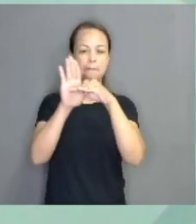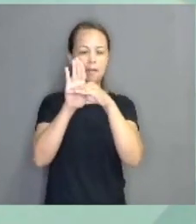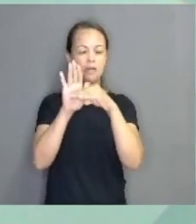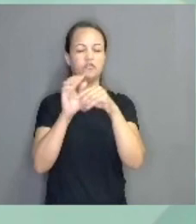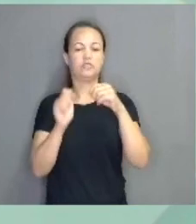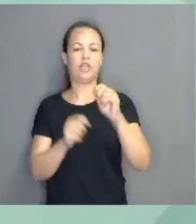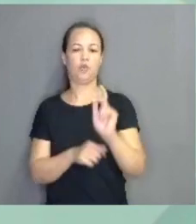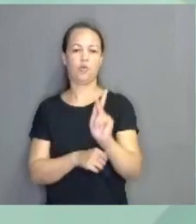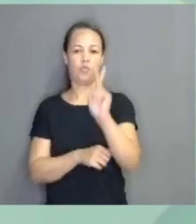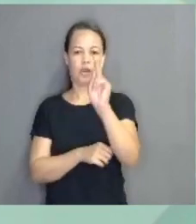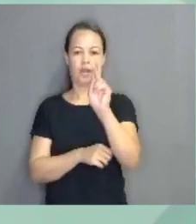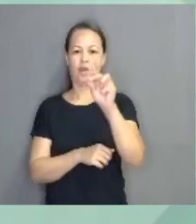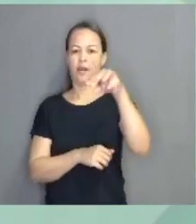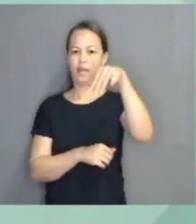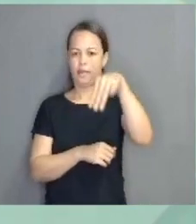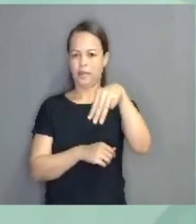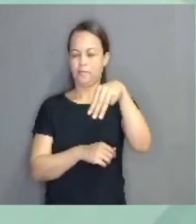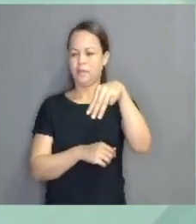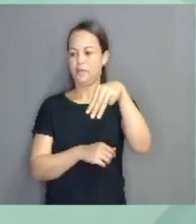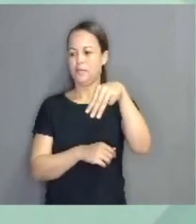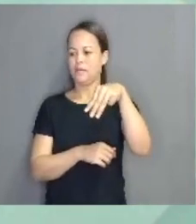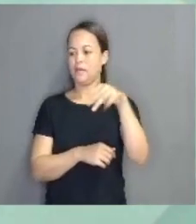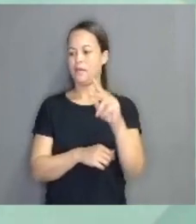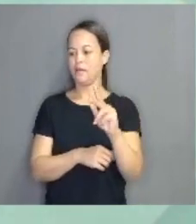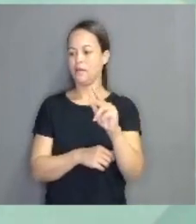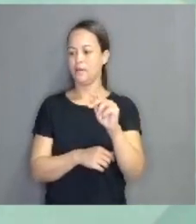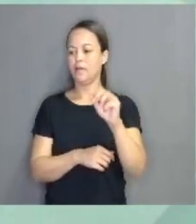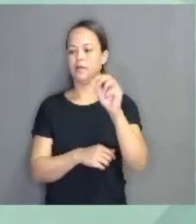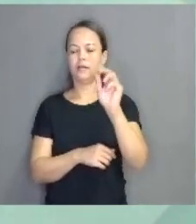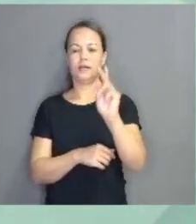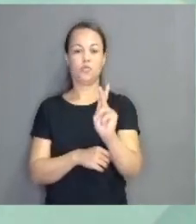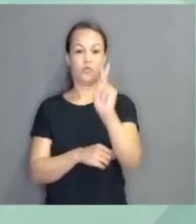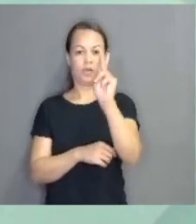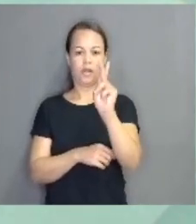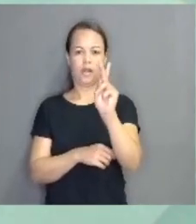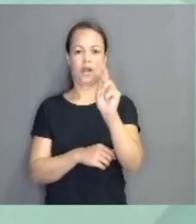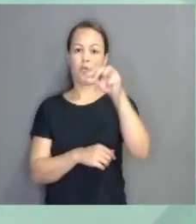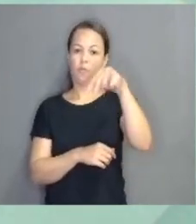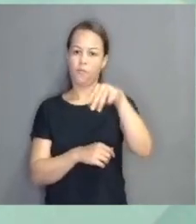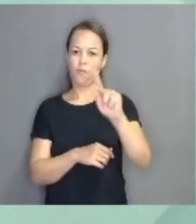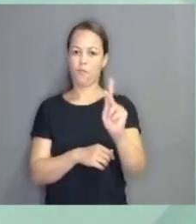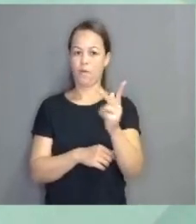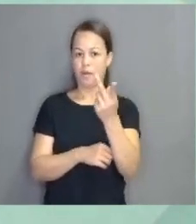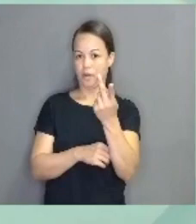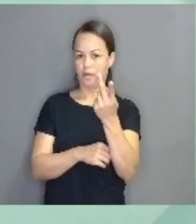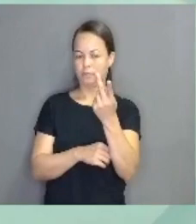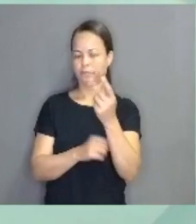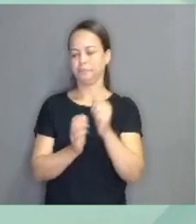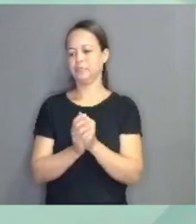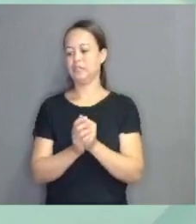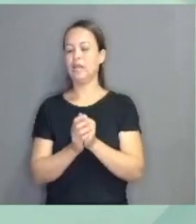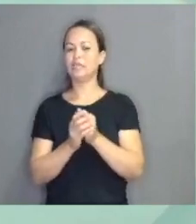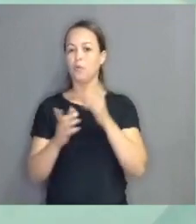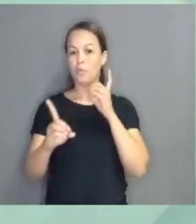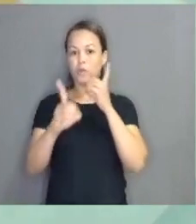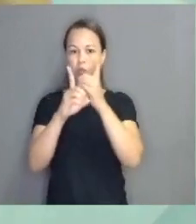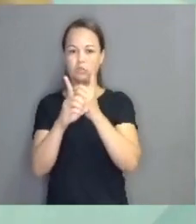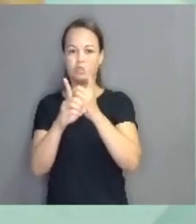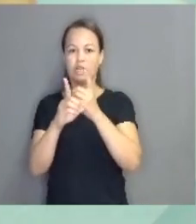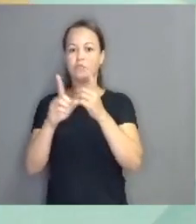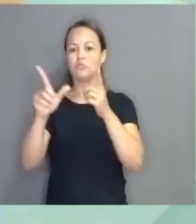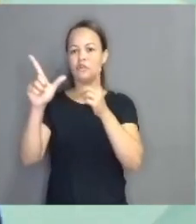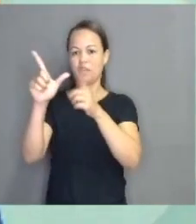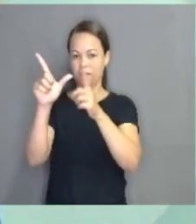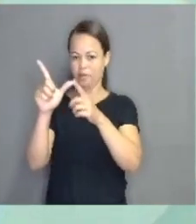que significa quilômetros por hora. Então, nesta plaquinha aqui, nós também achamos letras e números. Viu quantas